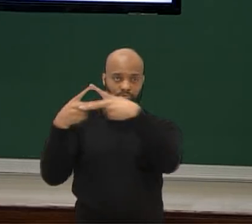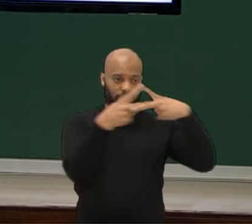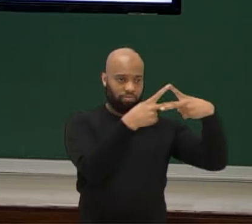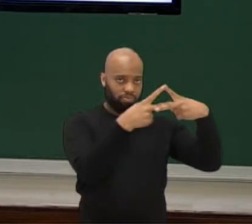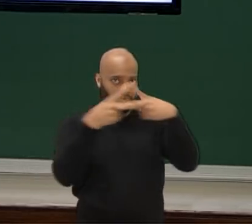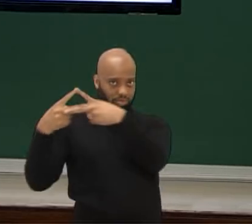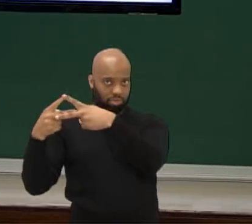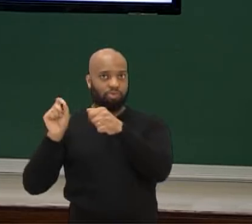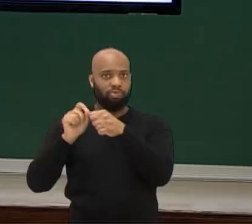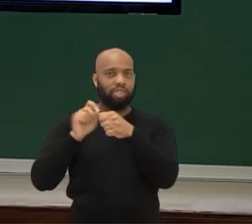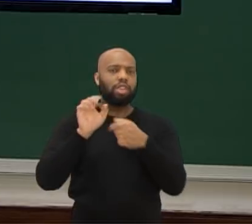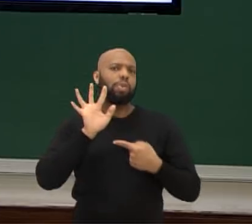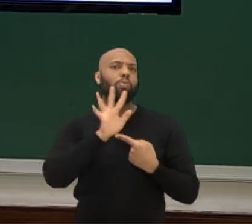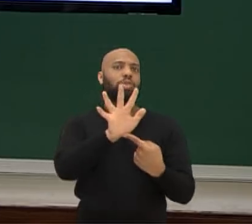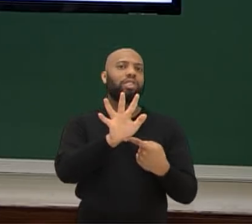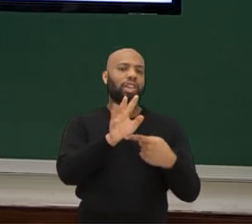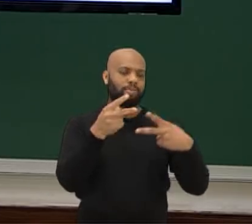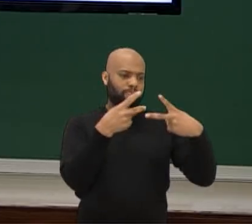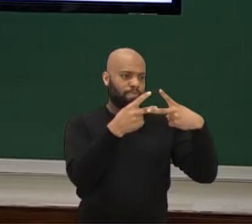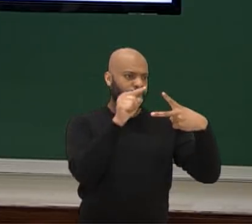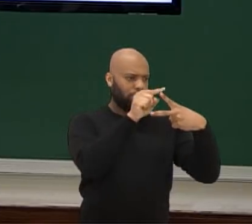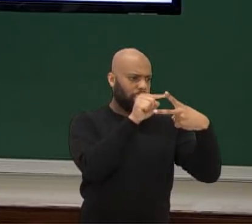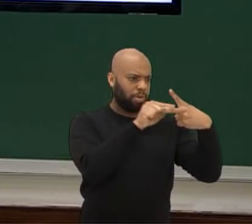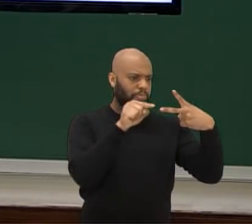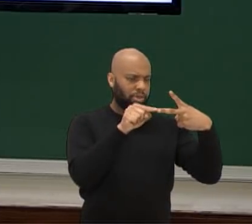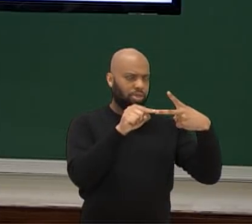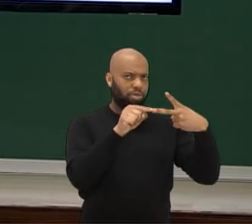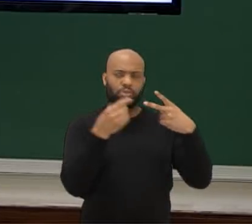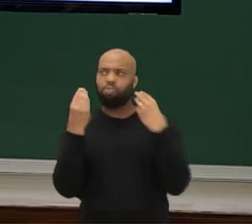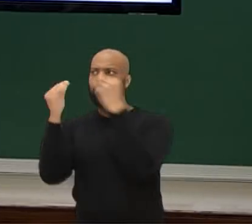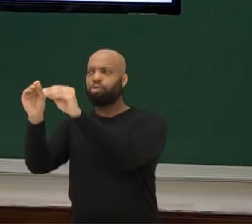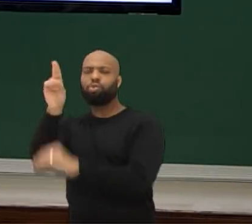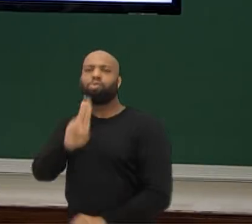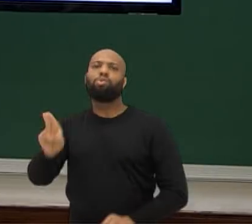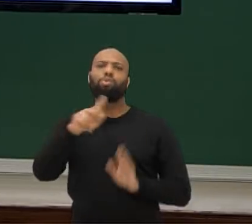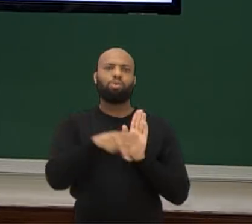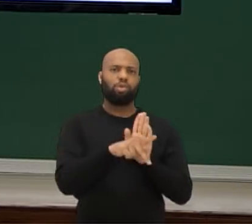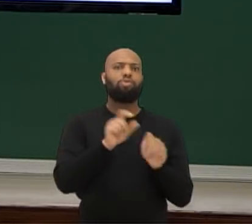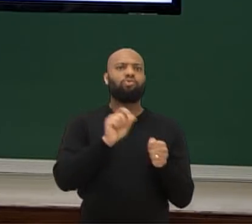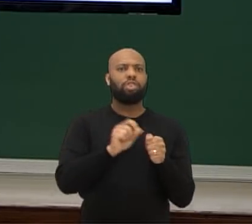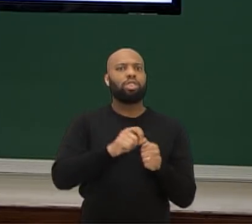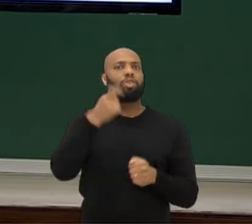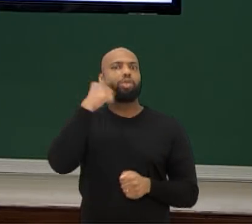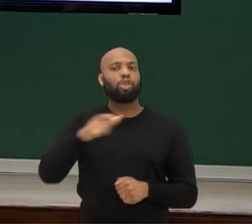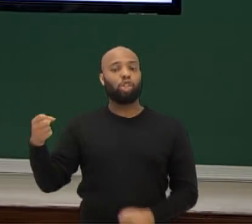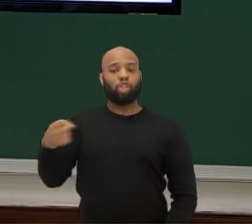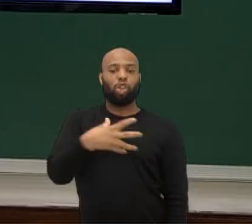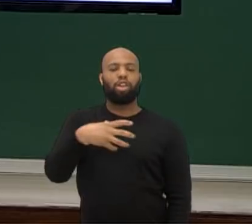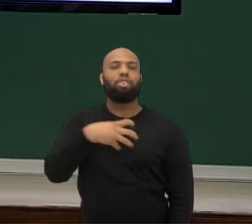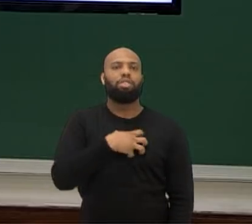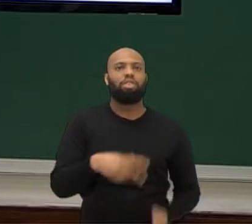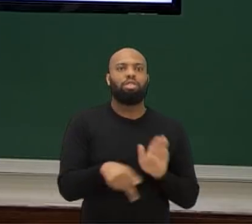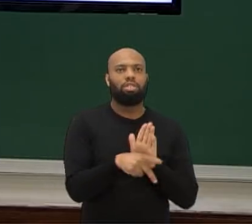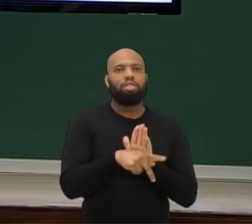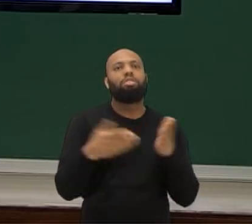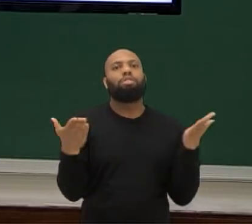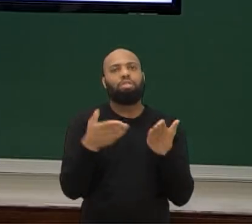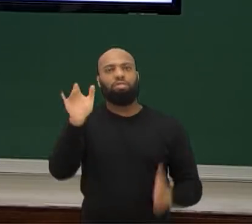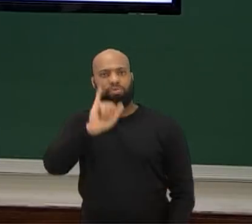vai informar quais são os pontos que você usou para marcar essa nova figura que